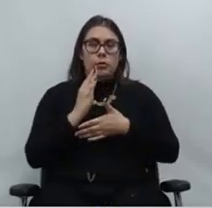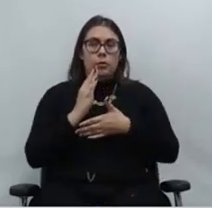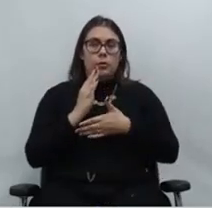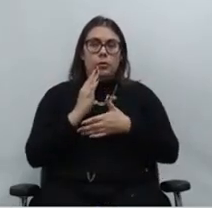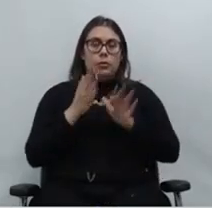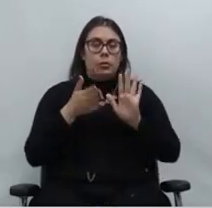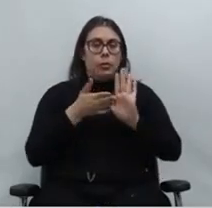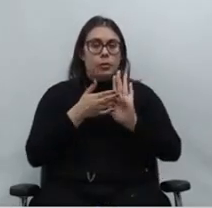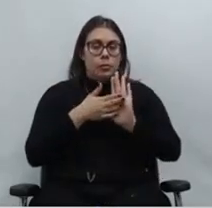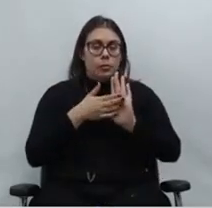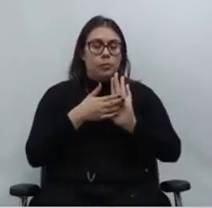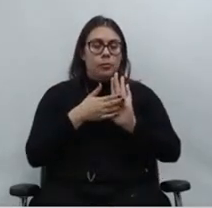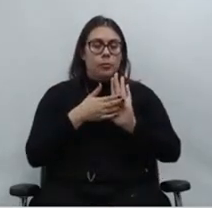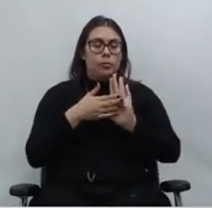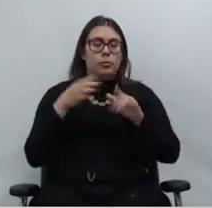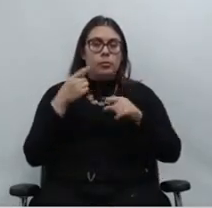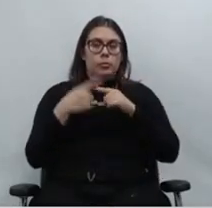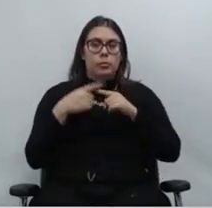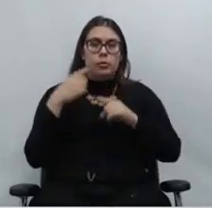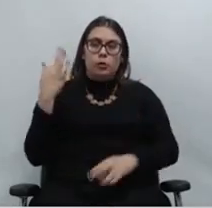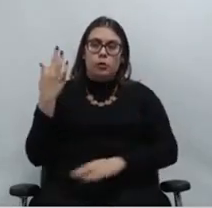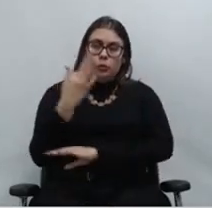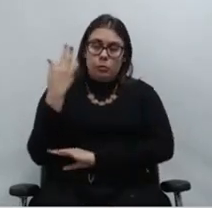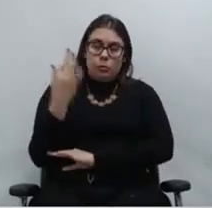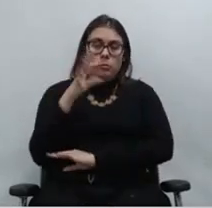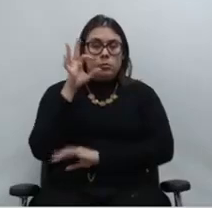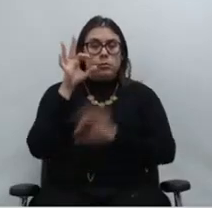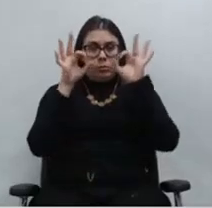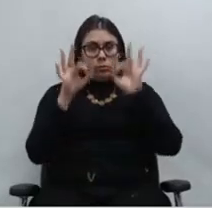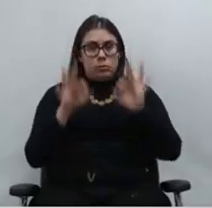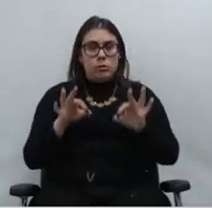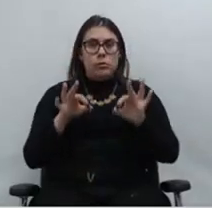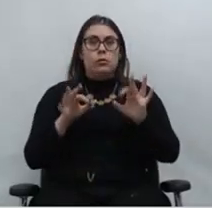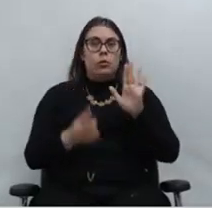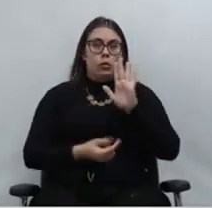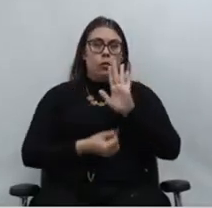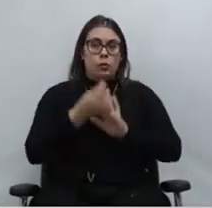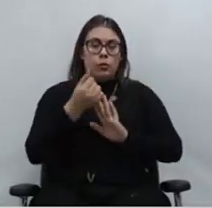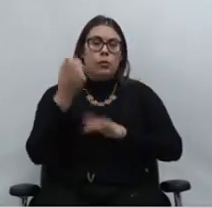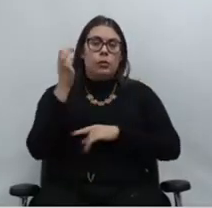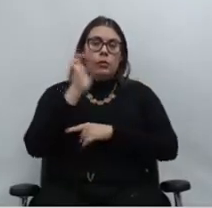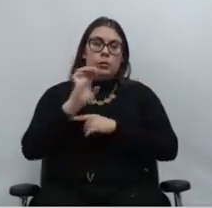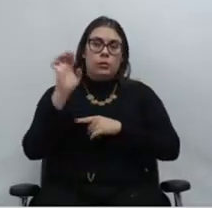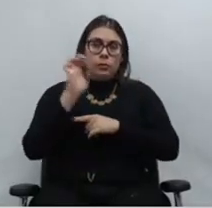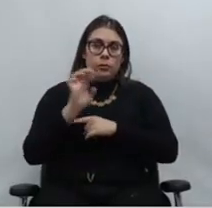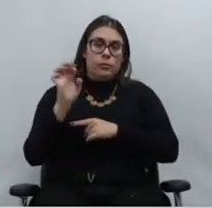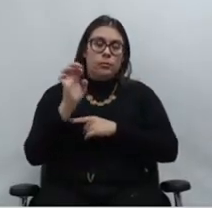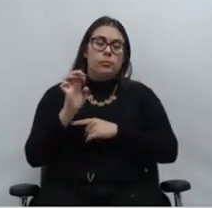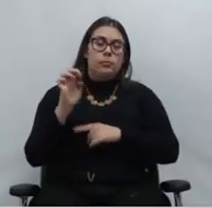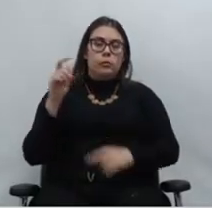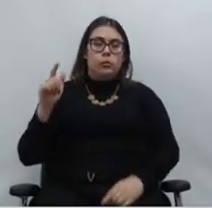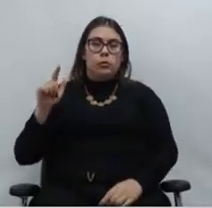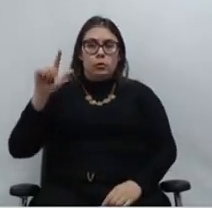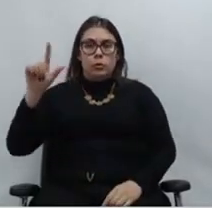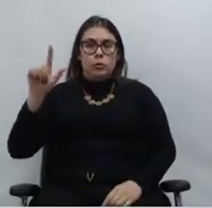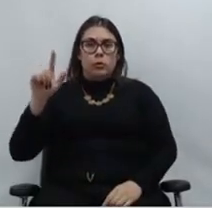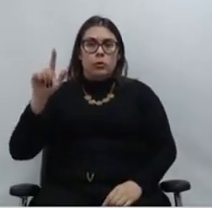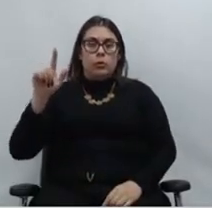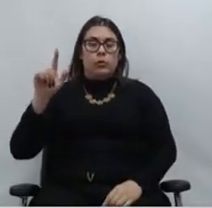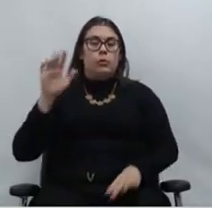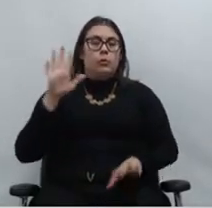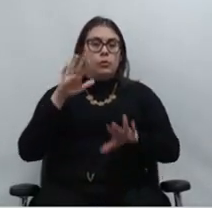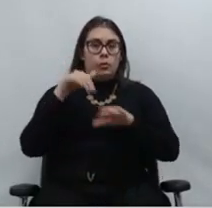orçamentária apresentada nesses autos, porque ela está formalmente adequada a integrar o orçamento estadual. Ademais, apresento desde já, dentro